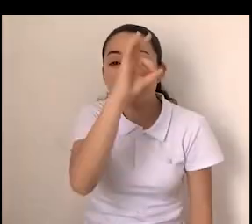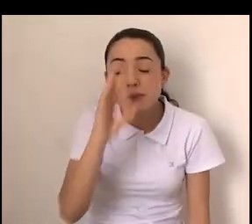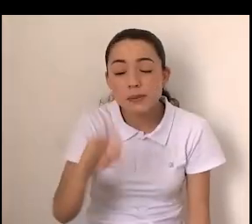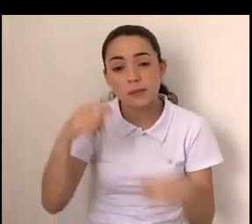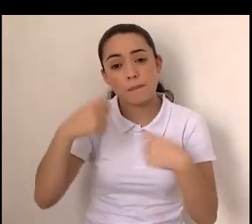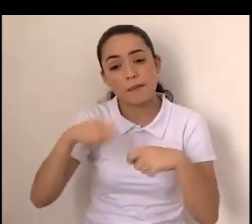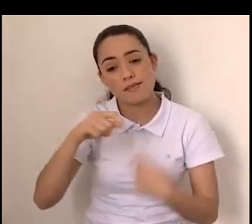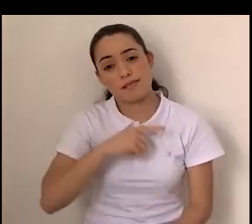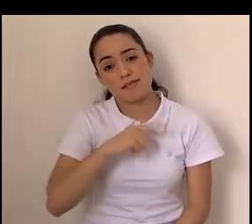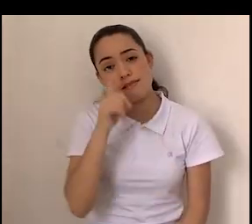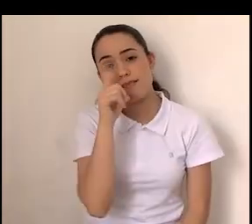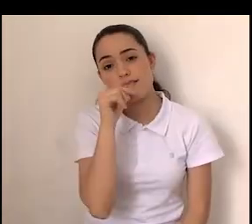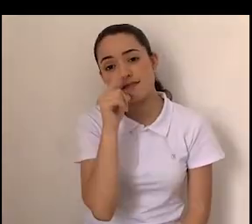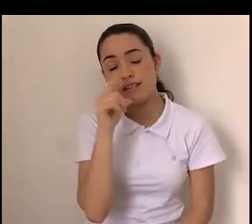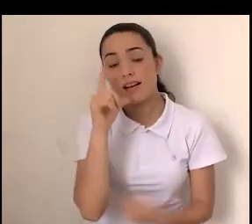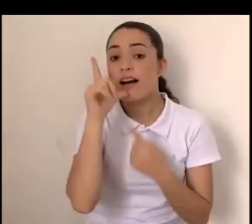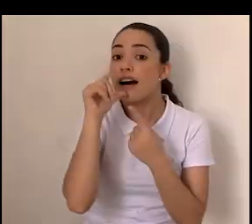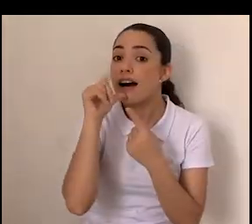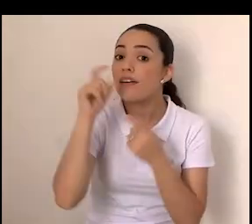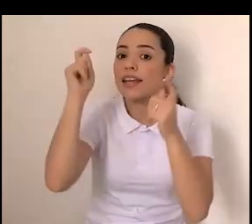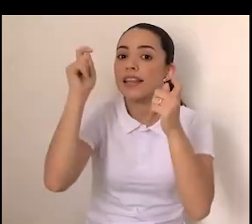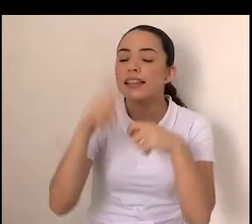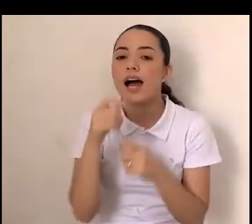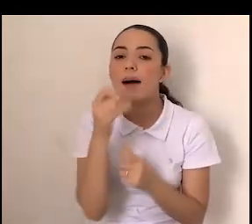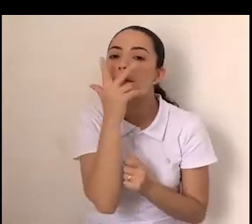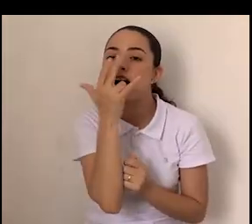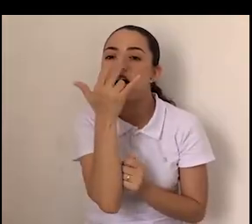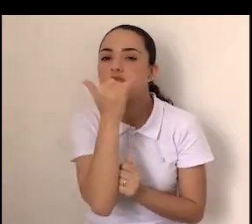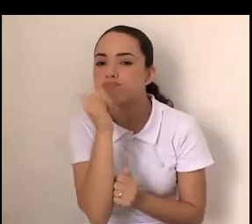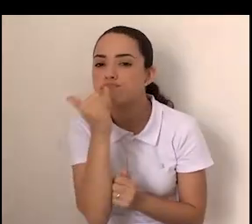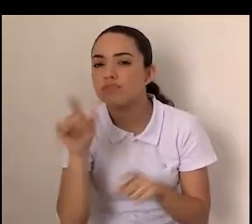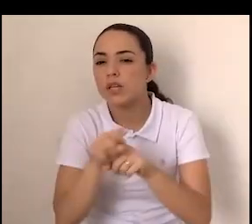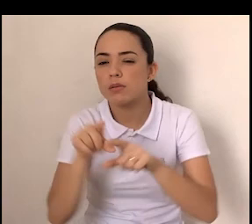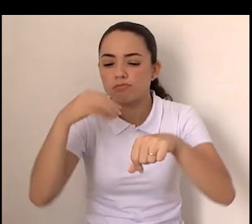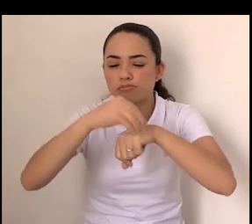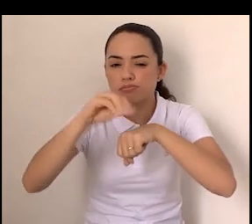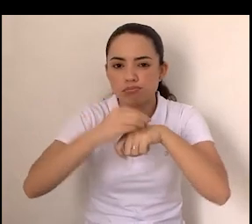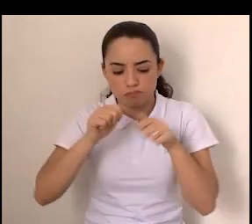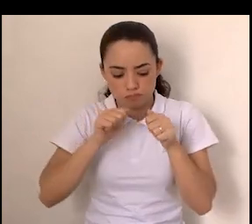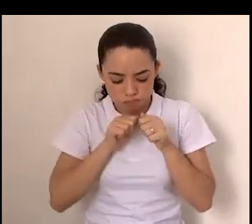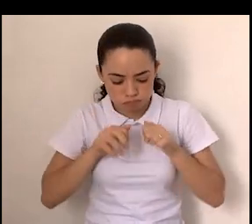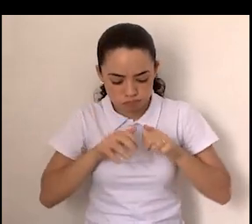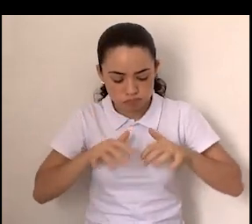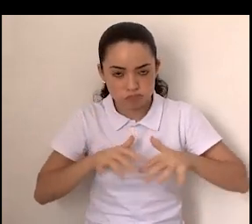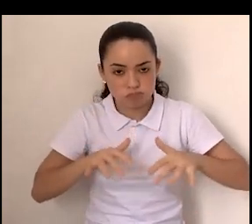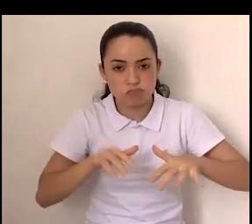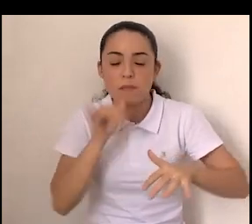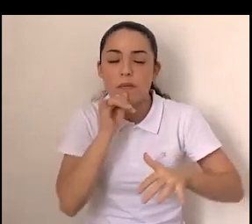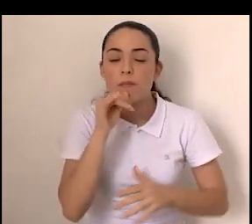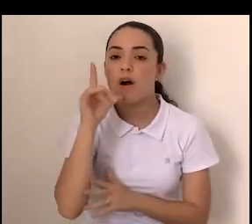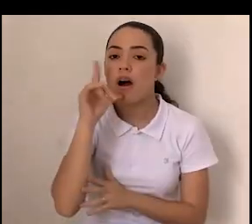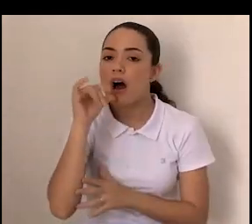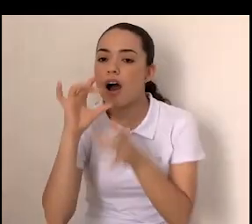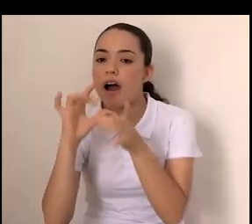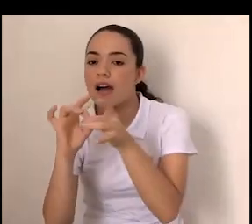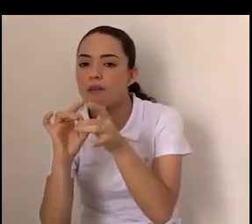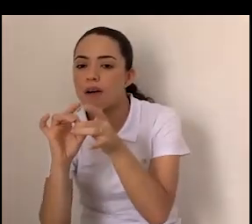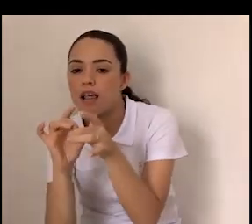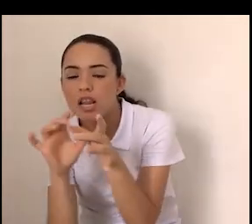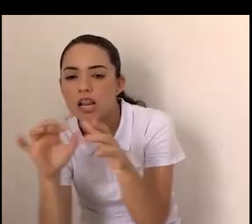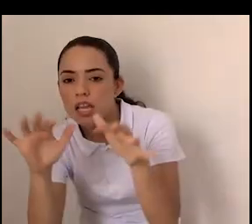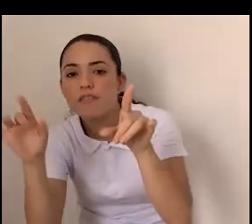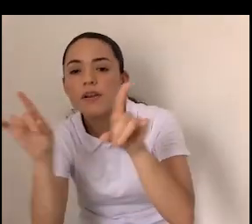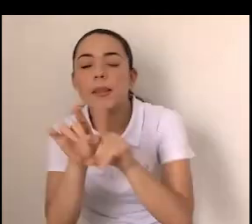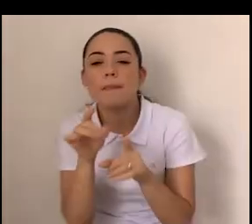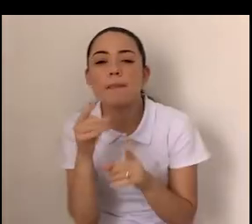de 99% das reações químicas do corpo requerem água. O biossistema aquoso permite o transporte ideal